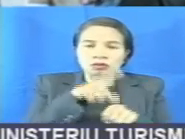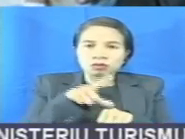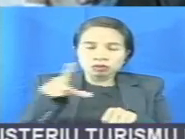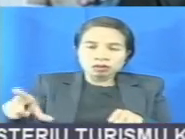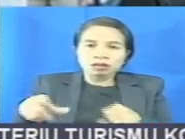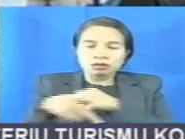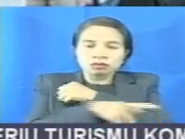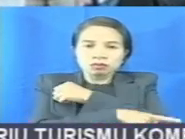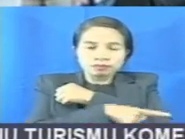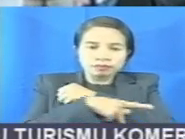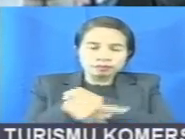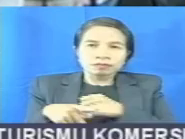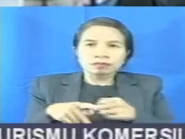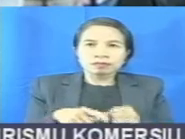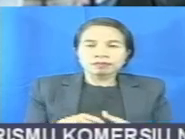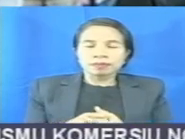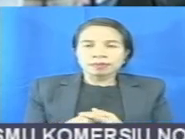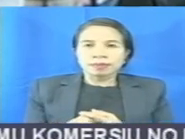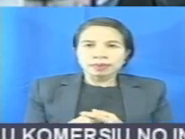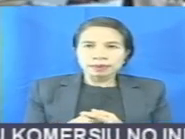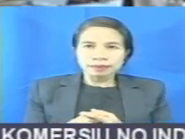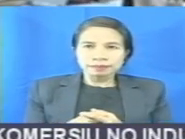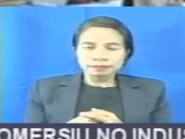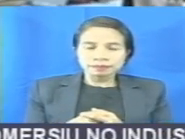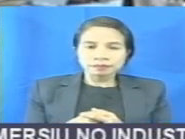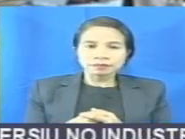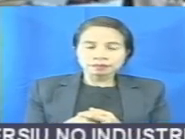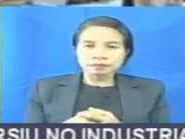Anticorrupção. Timóteo Guzmão, Elvira de Carvalho, RTTL.